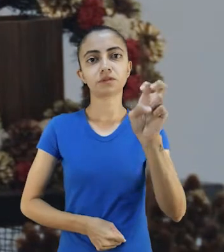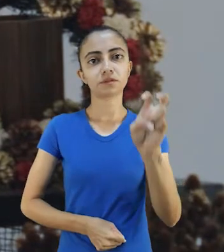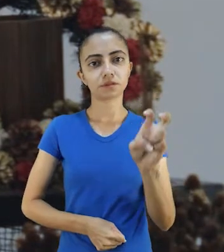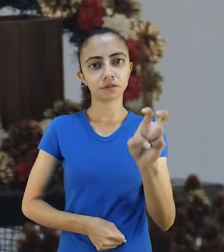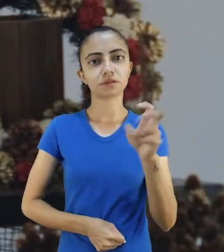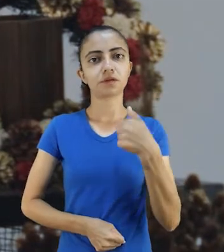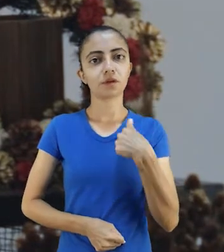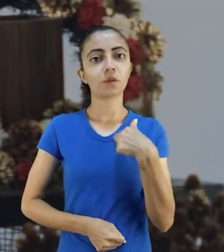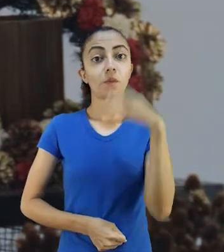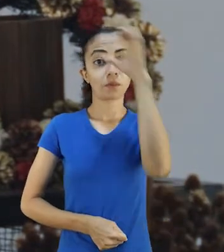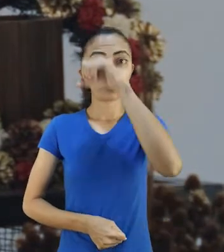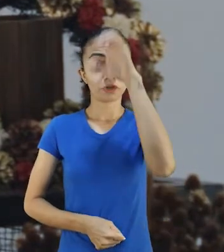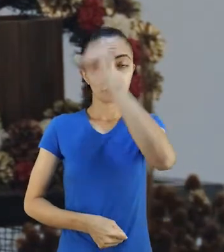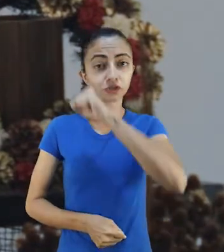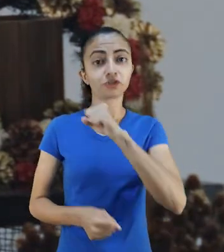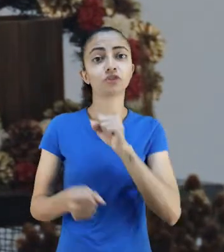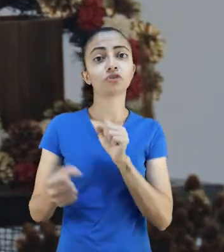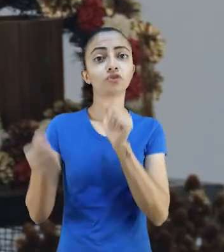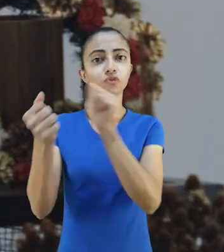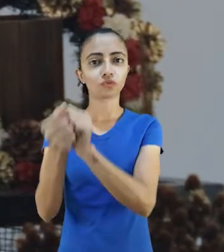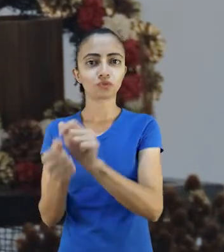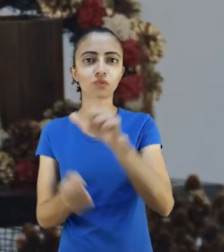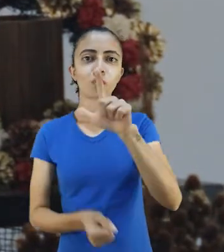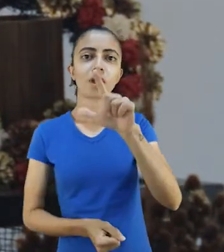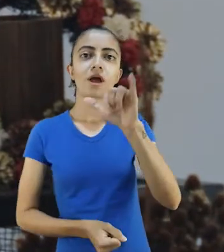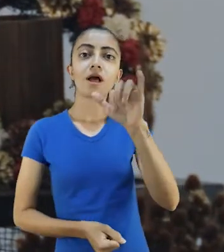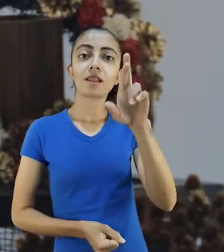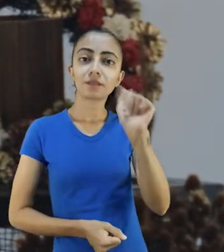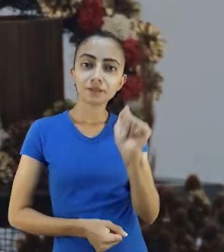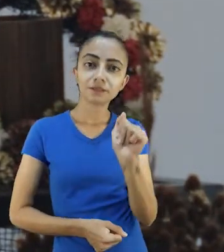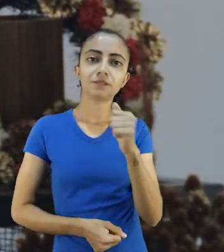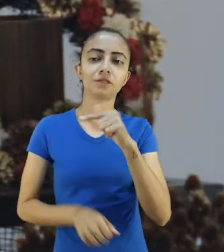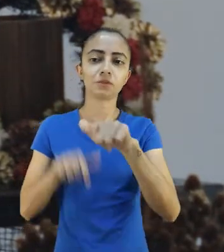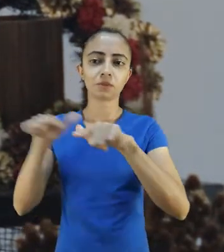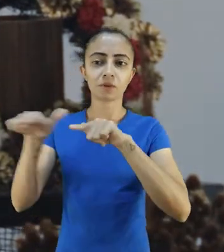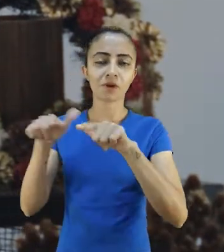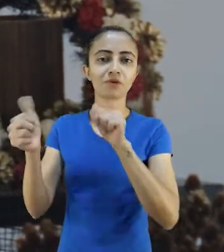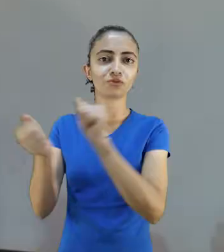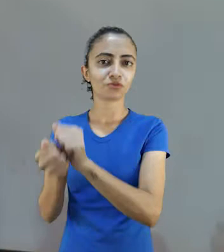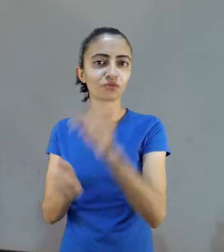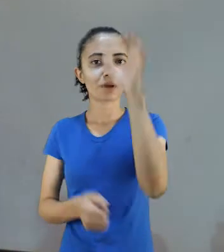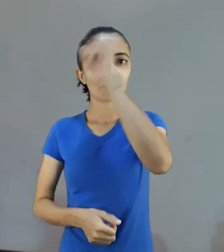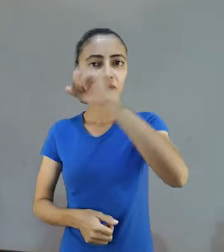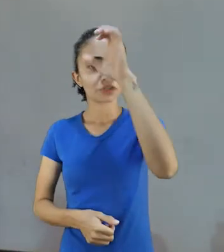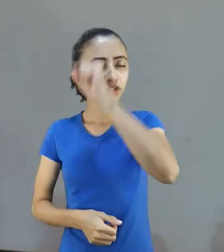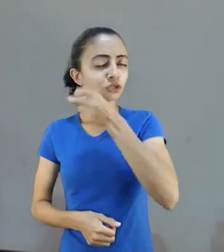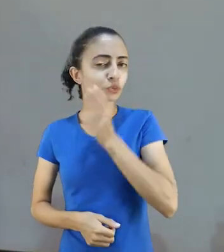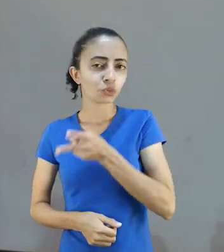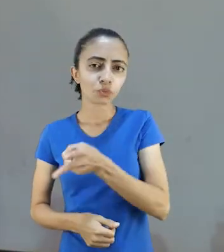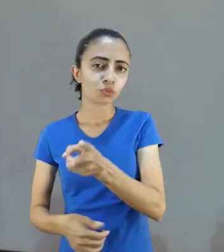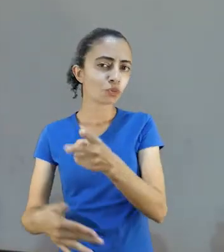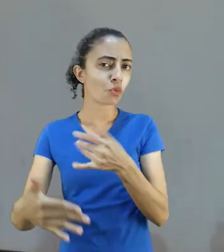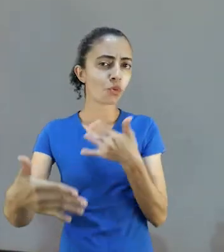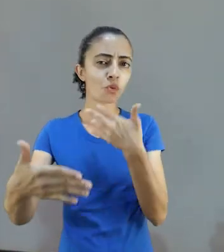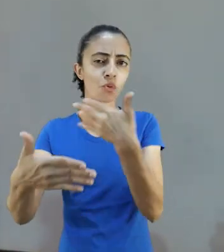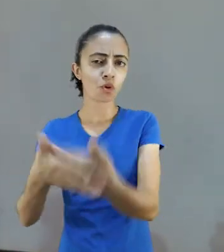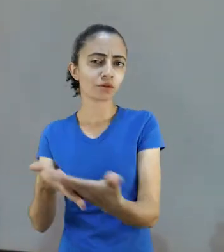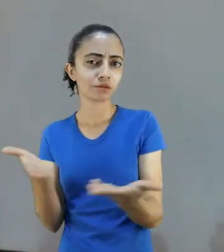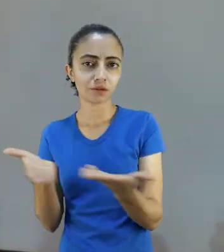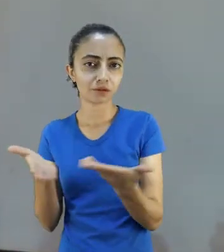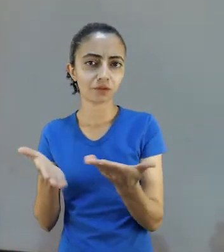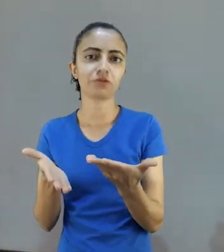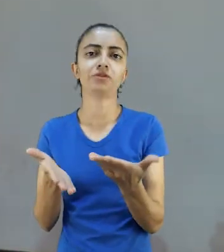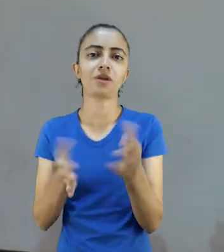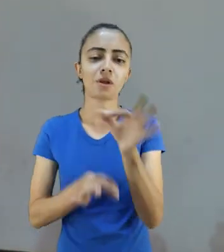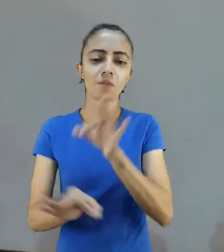Fui aprender com a Lira. Fui trabalhar com ela e aprendi e estou até hoje. Com arranjinho. Comecei a montar